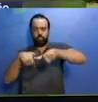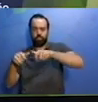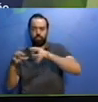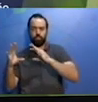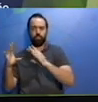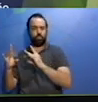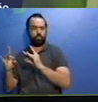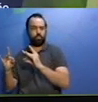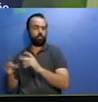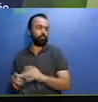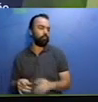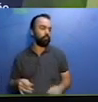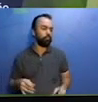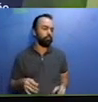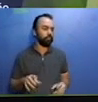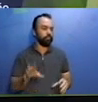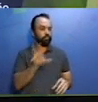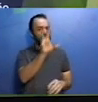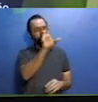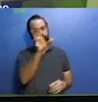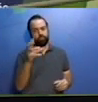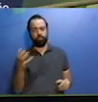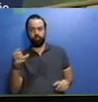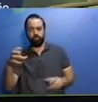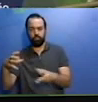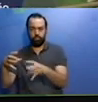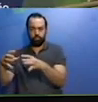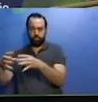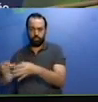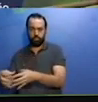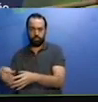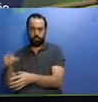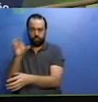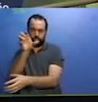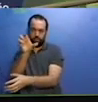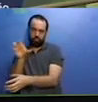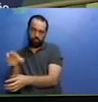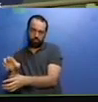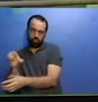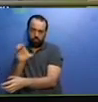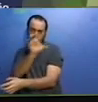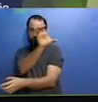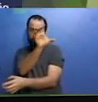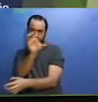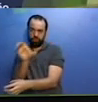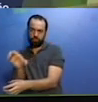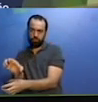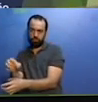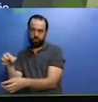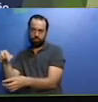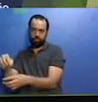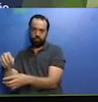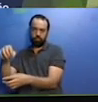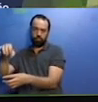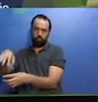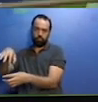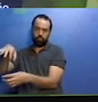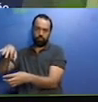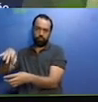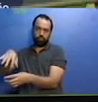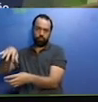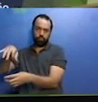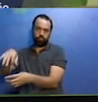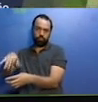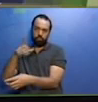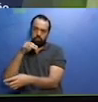recolher o líquido, o vapor que foi transformado em líquido. Pode ser o becker ou o Erlenmeyer, depende, ou um balão também,